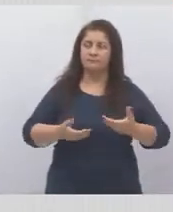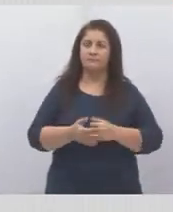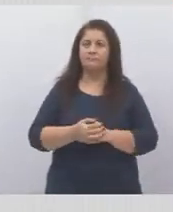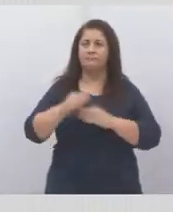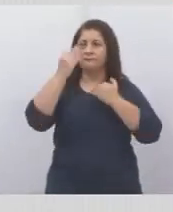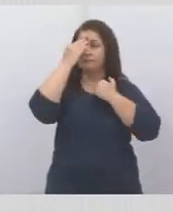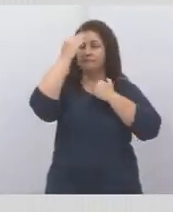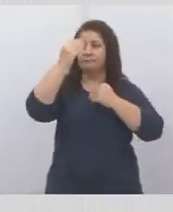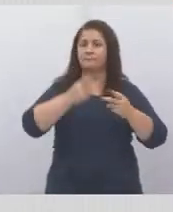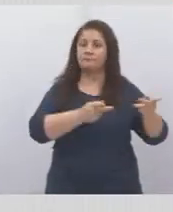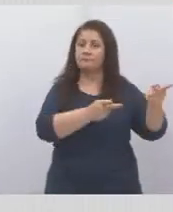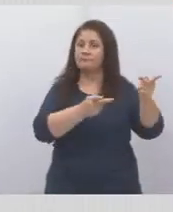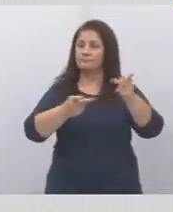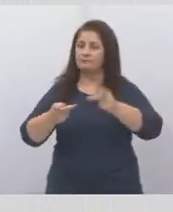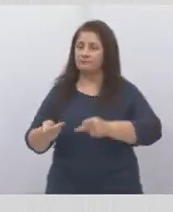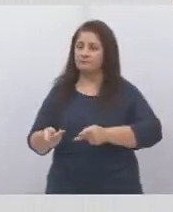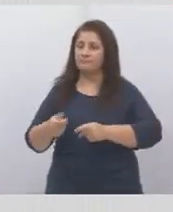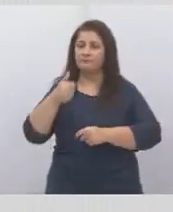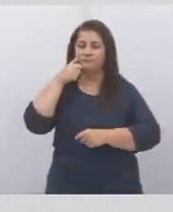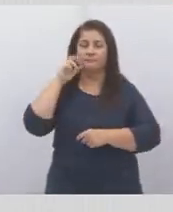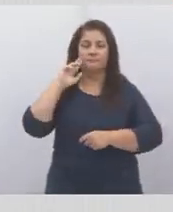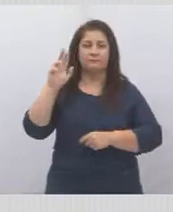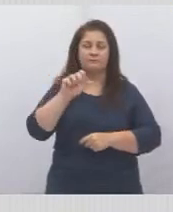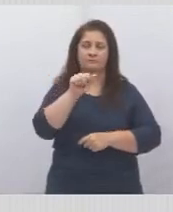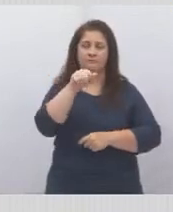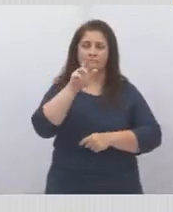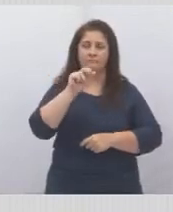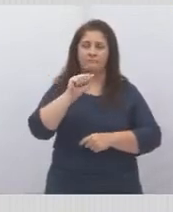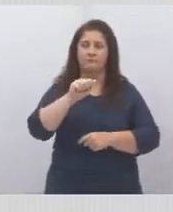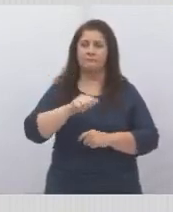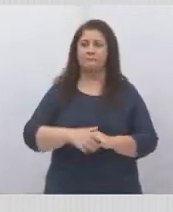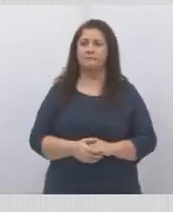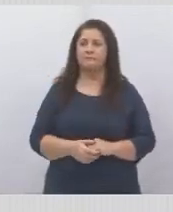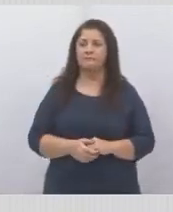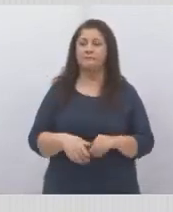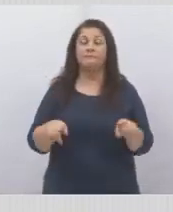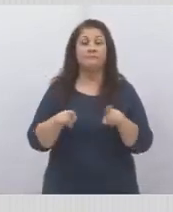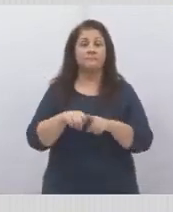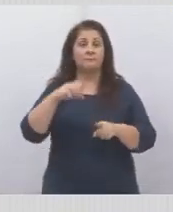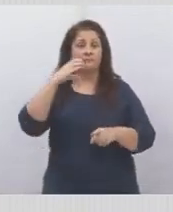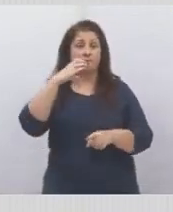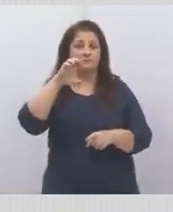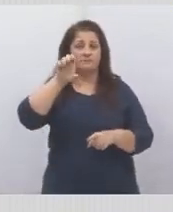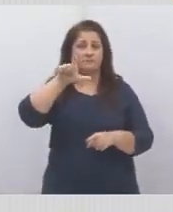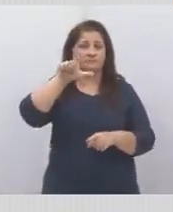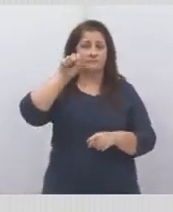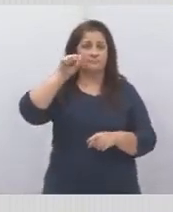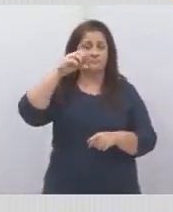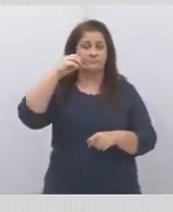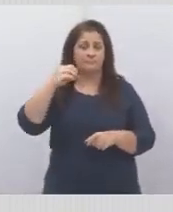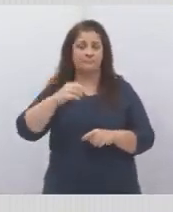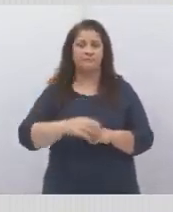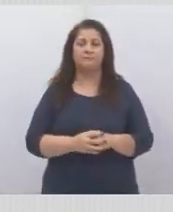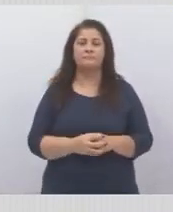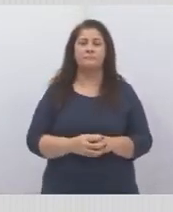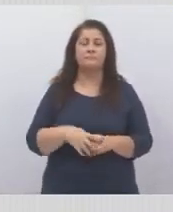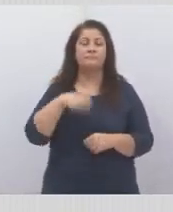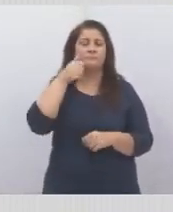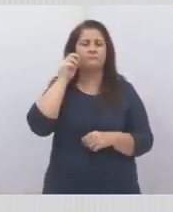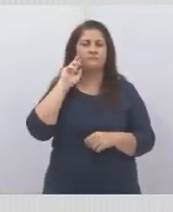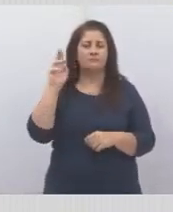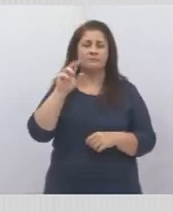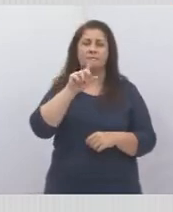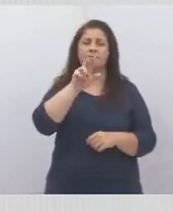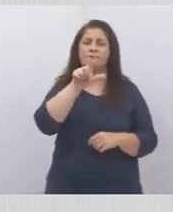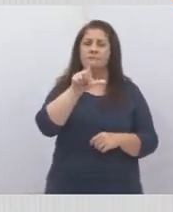fiz agradecer a visita Dona graça o senhor Celso também que esteve aí no meu gabinete a Dona Lurdes lá